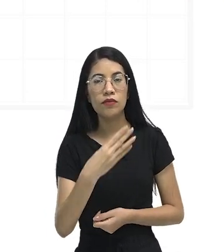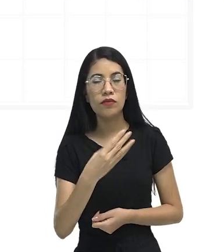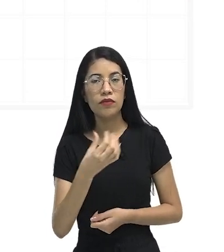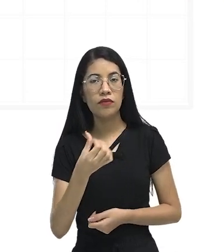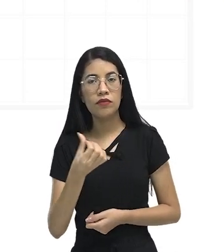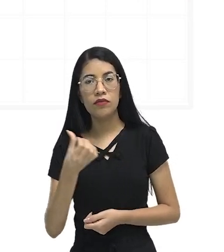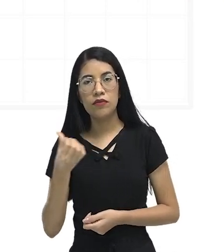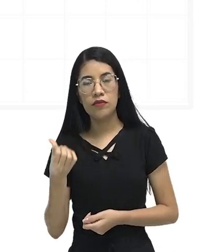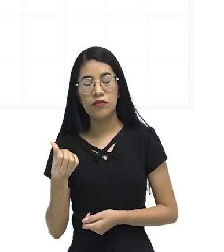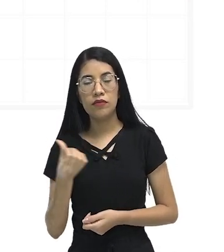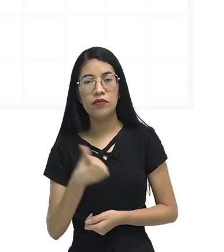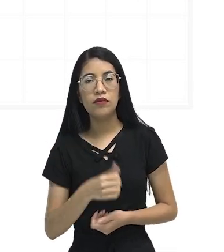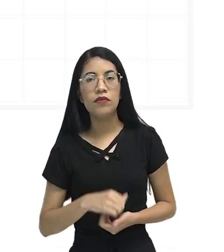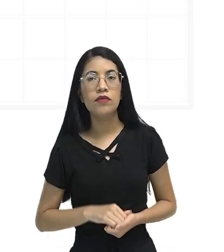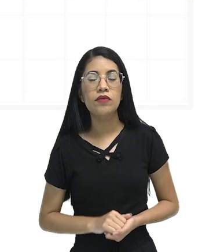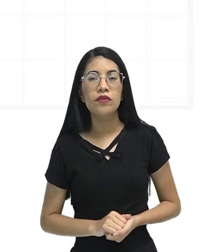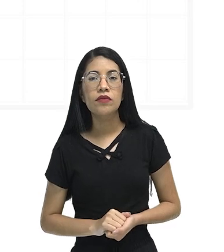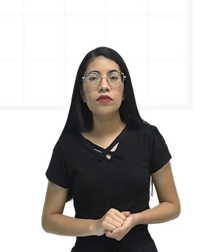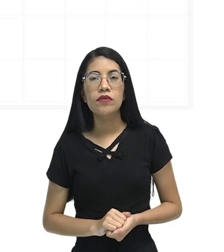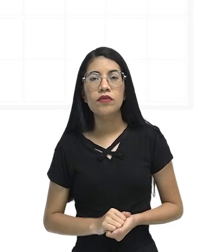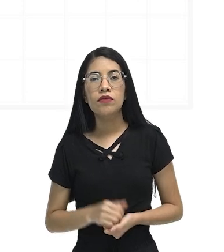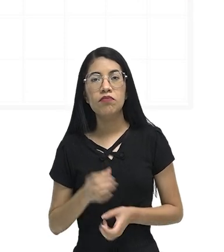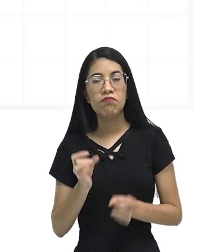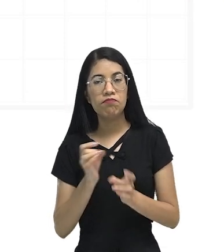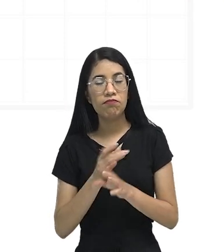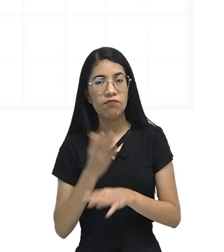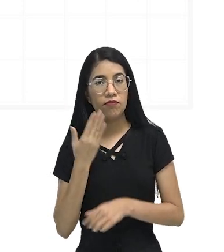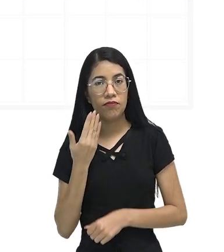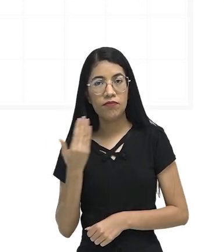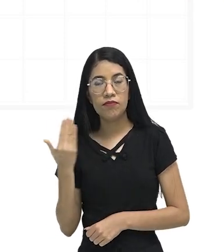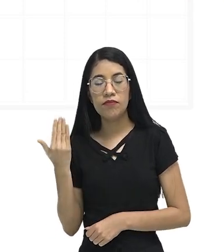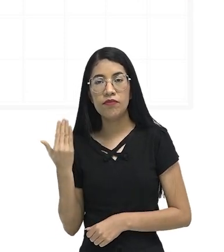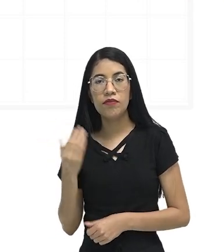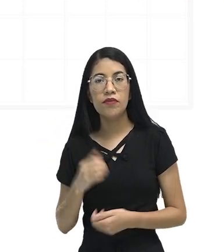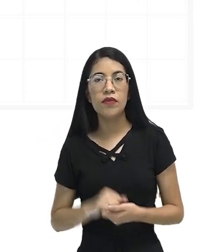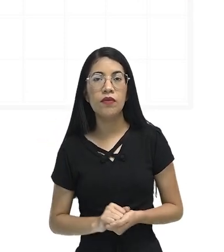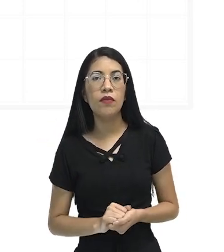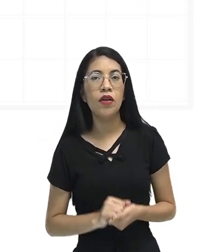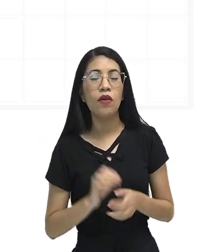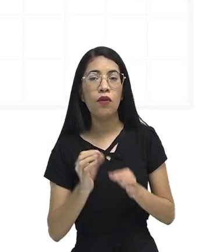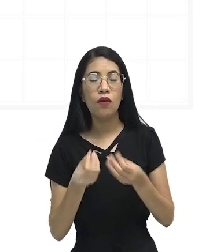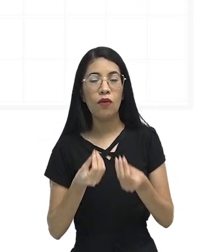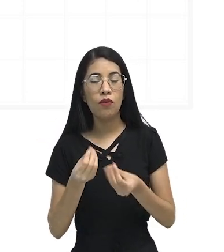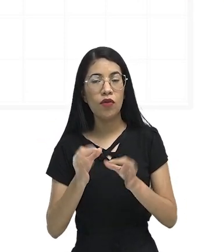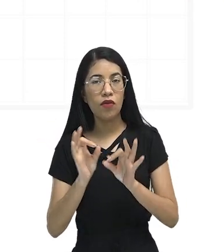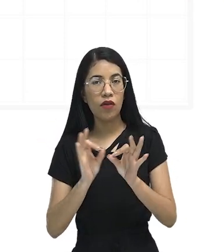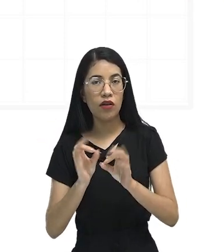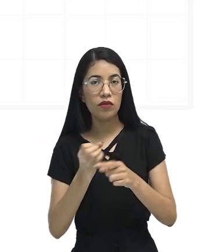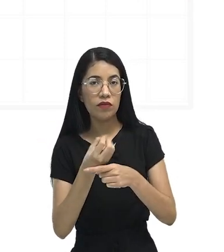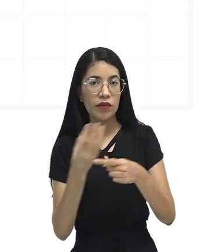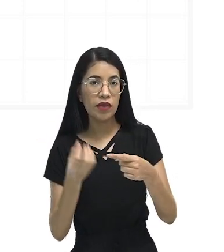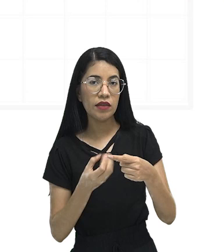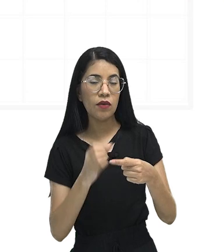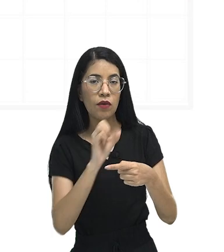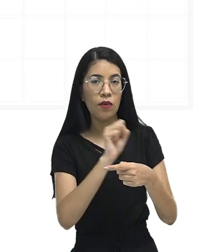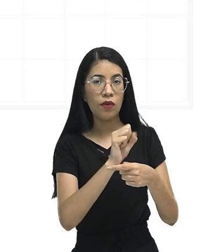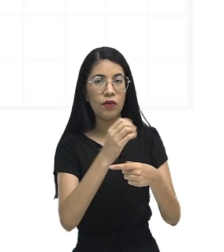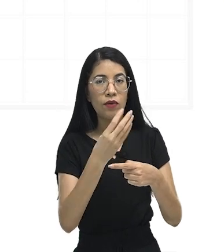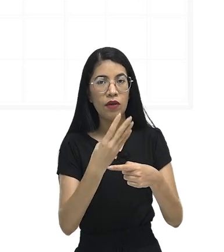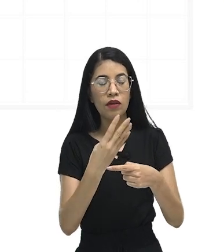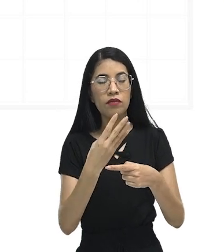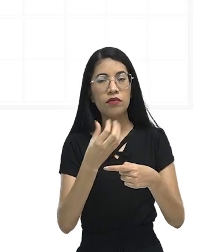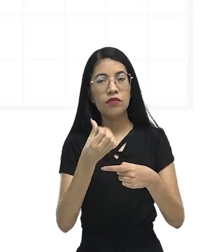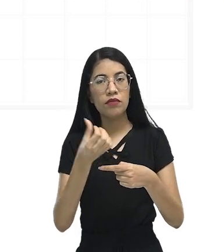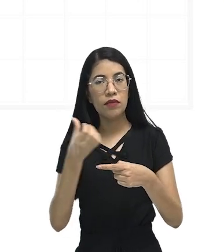8466. Pronto. Aí está a nossa fração. O que dá para a gente fazer mais aqui? A